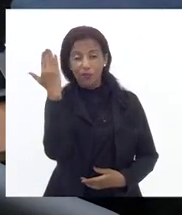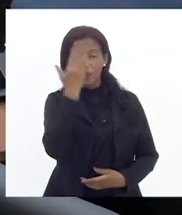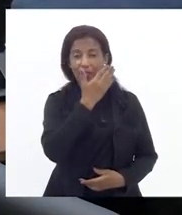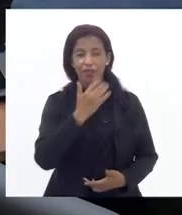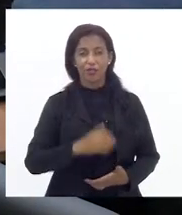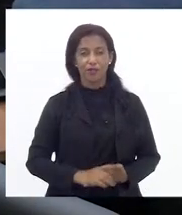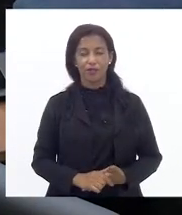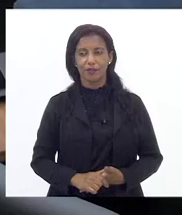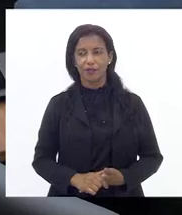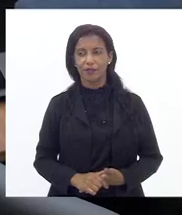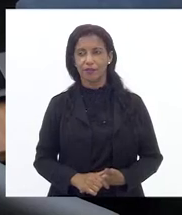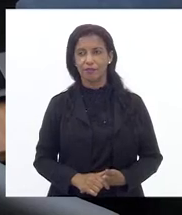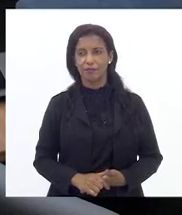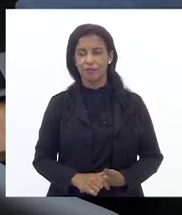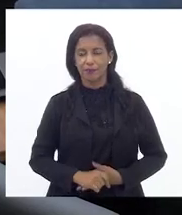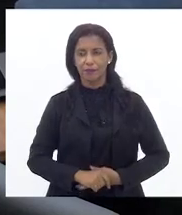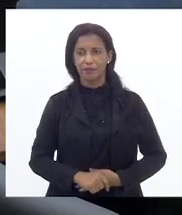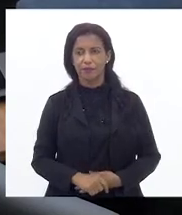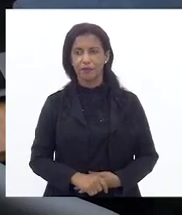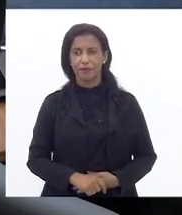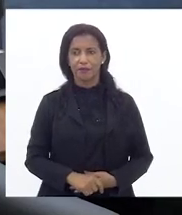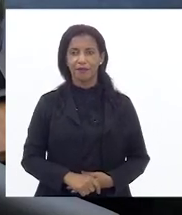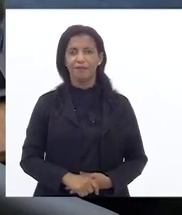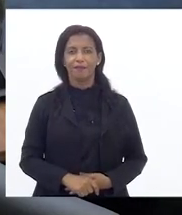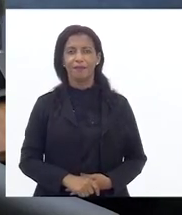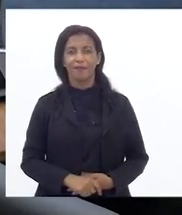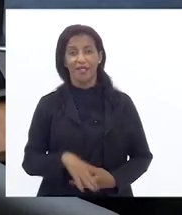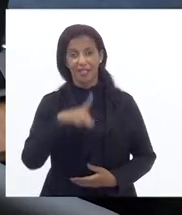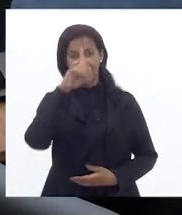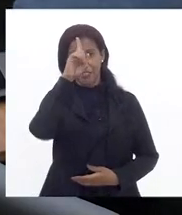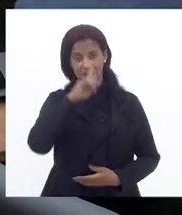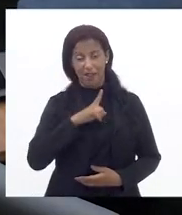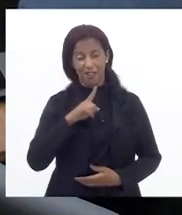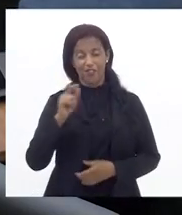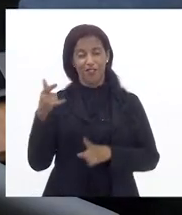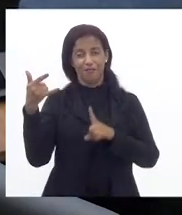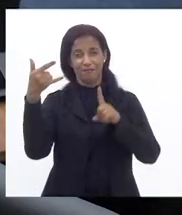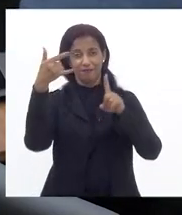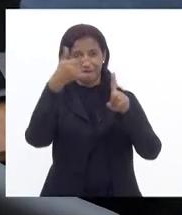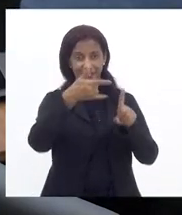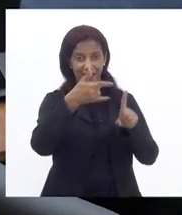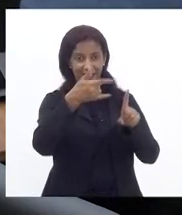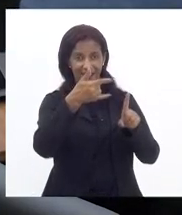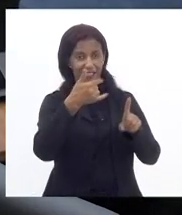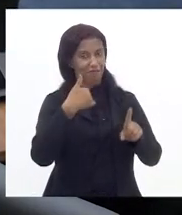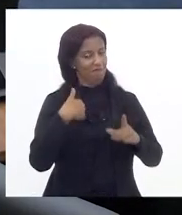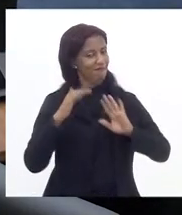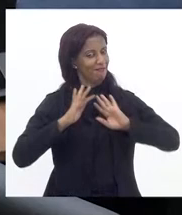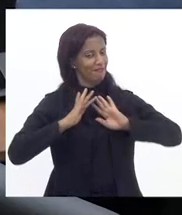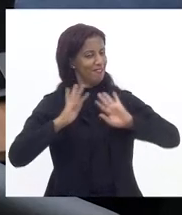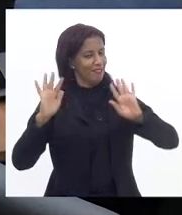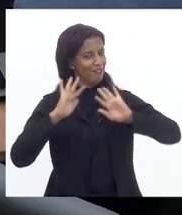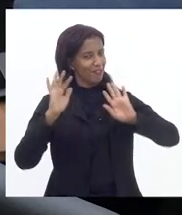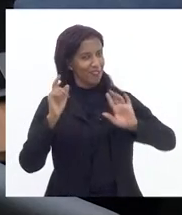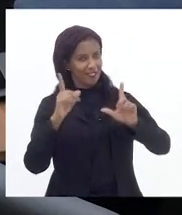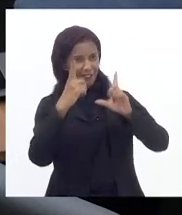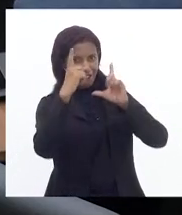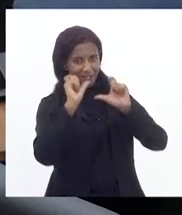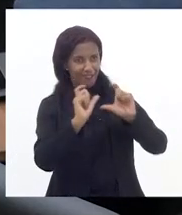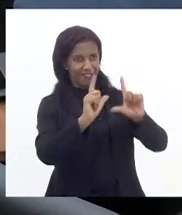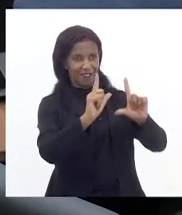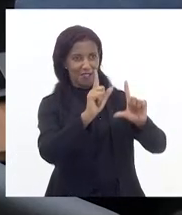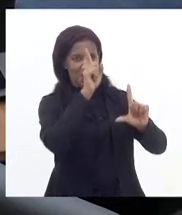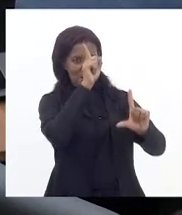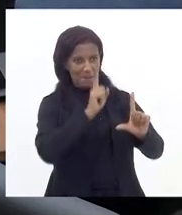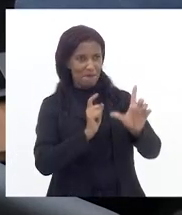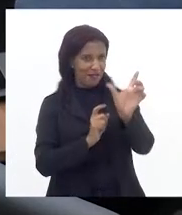sua câmera no momento você quer me ver ok obrigado não não que eu queira se preocupa não que